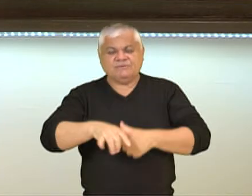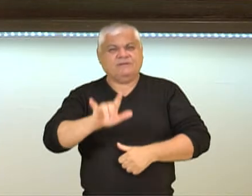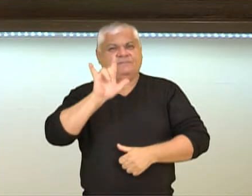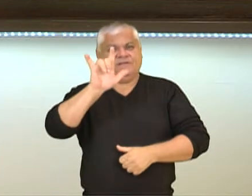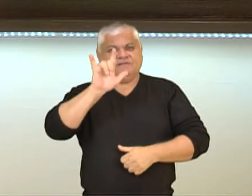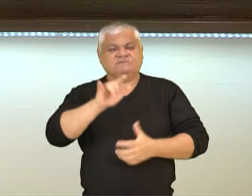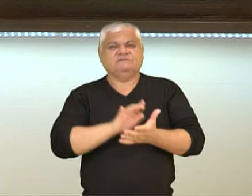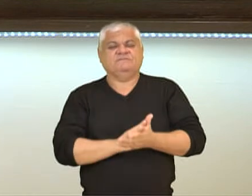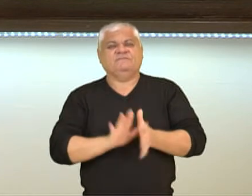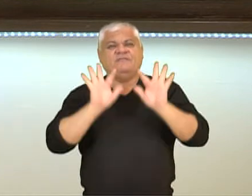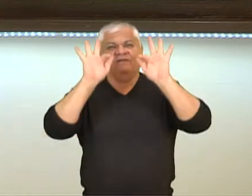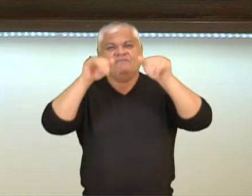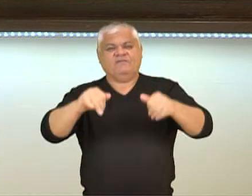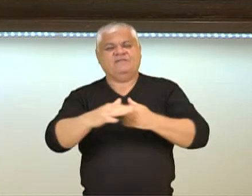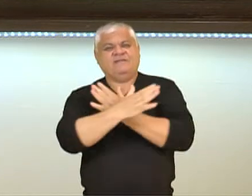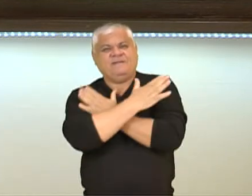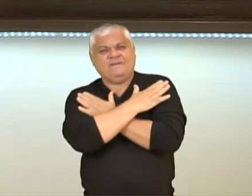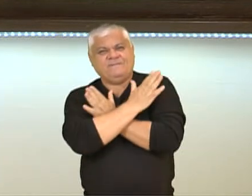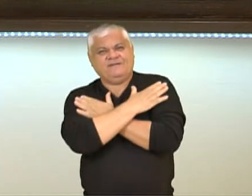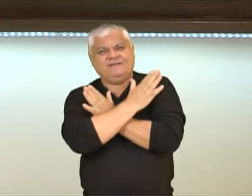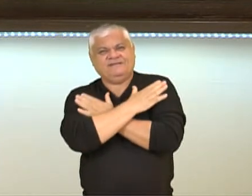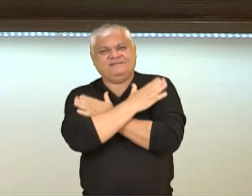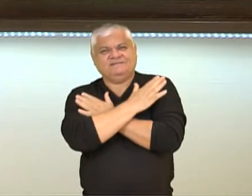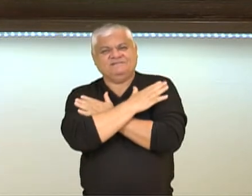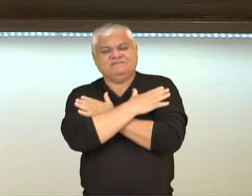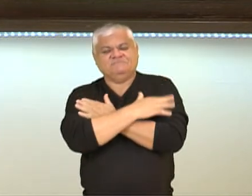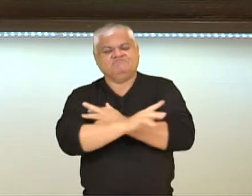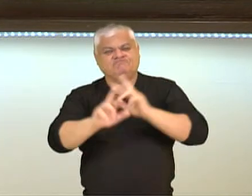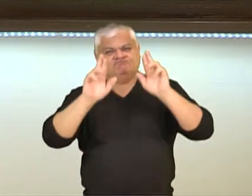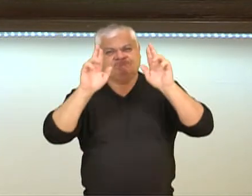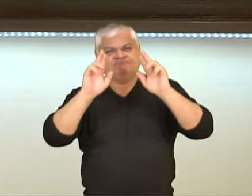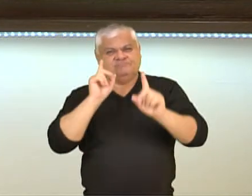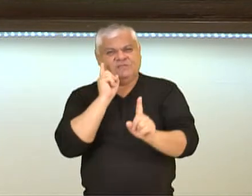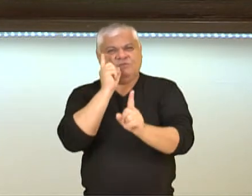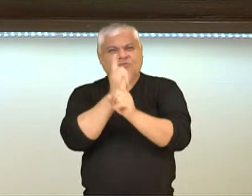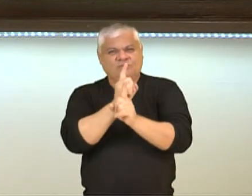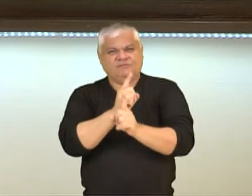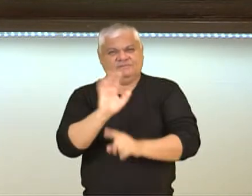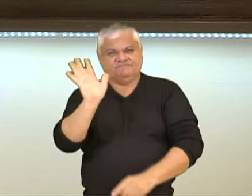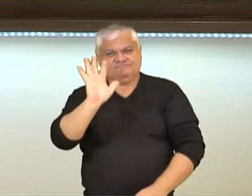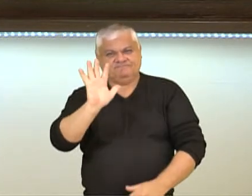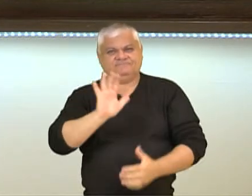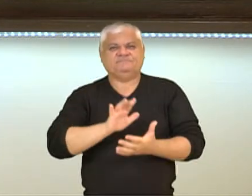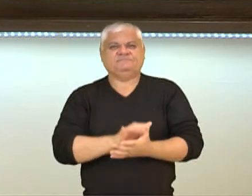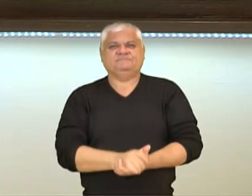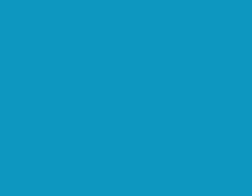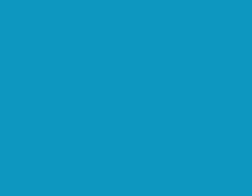Eu me despeço de vocês com um abraço carinhoso e um desejo sincero de reencontro em breve.